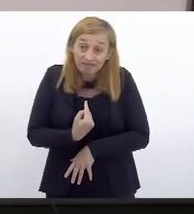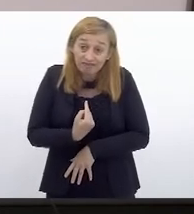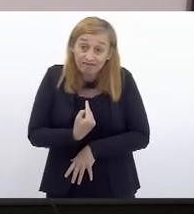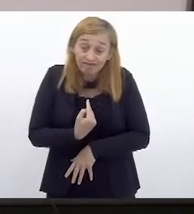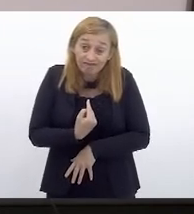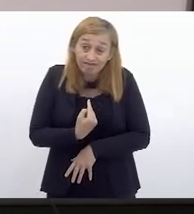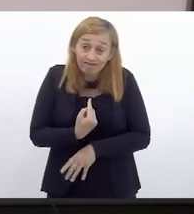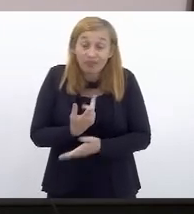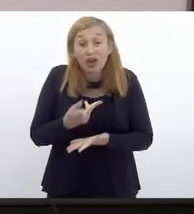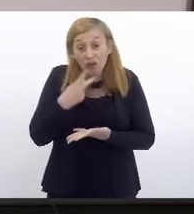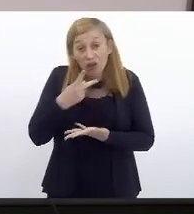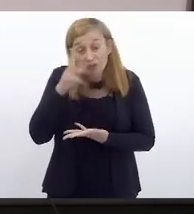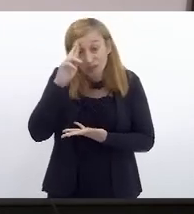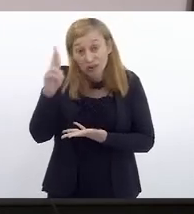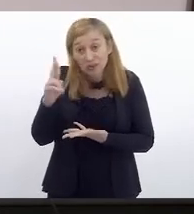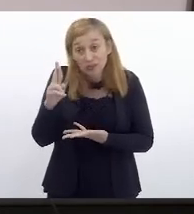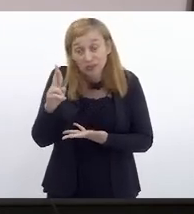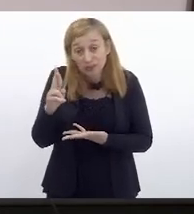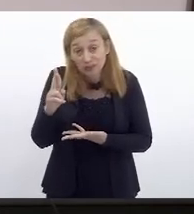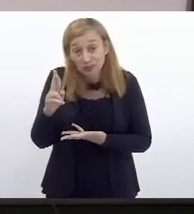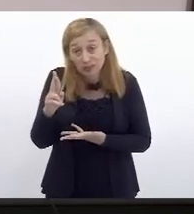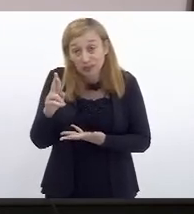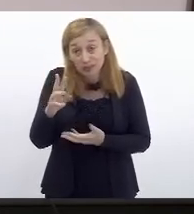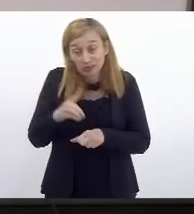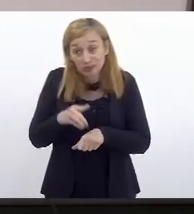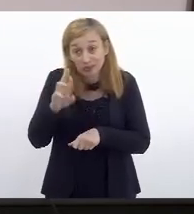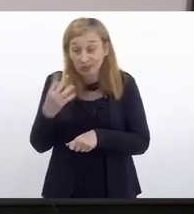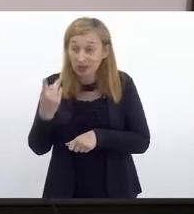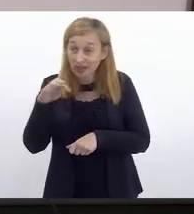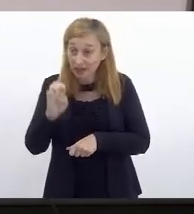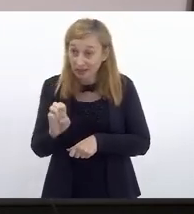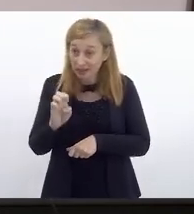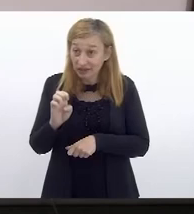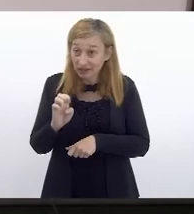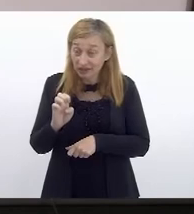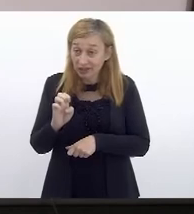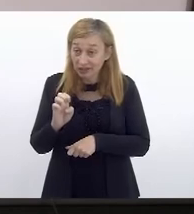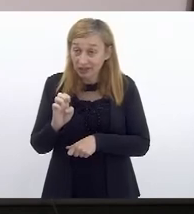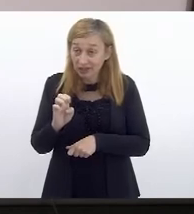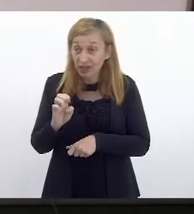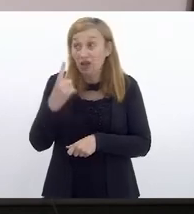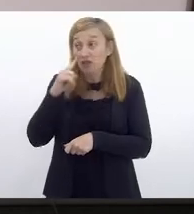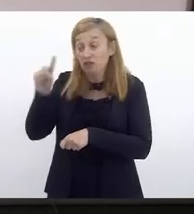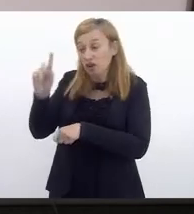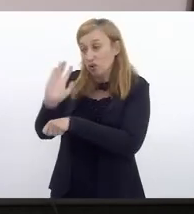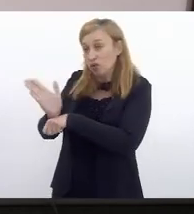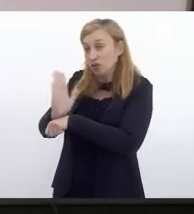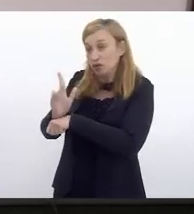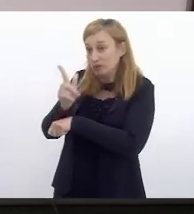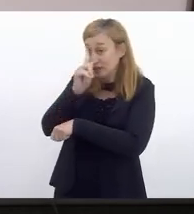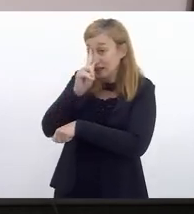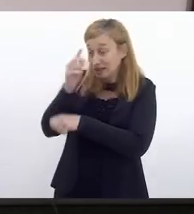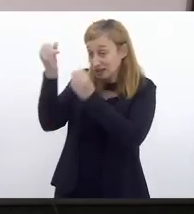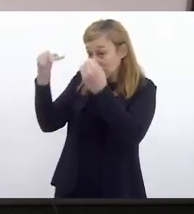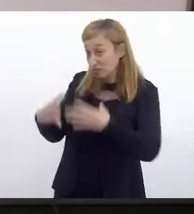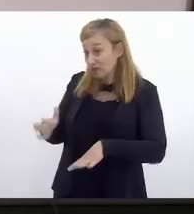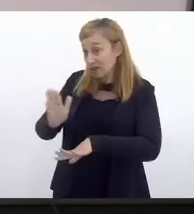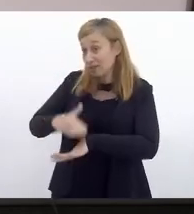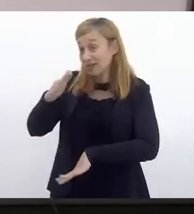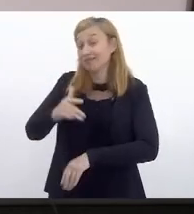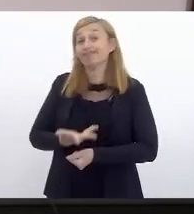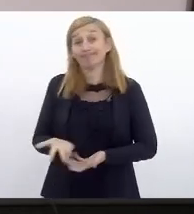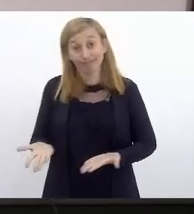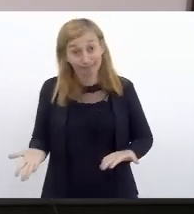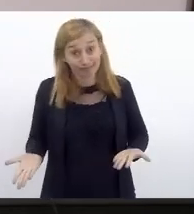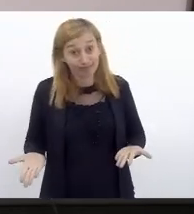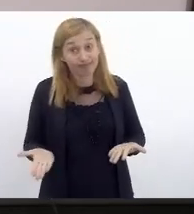E aí eu digo para o senhor, né? Doutor Henrique, vê lá o filme da Grécia, que é esclarecedor, tá?